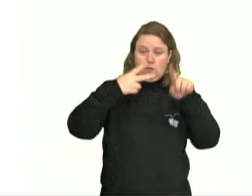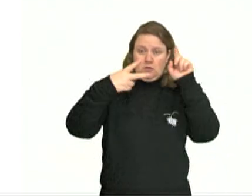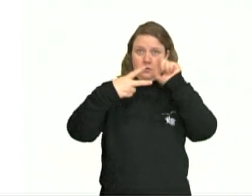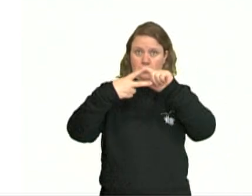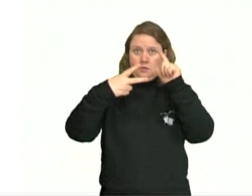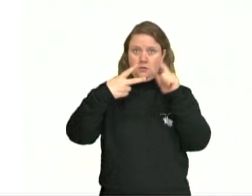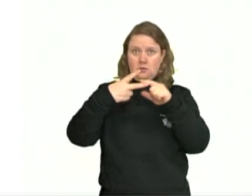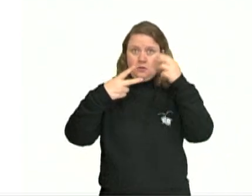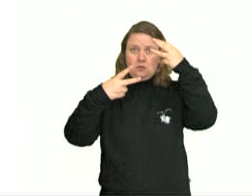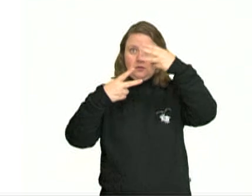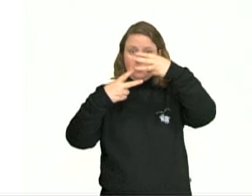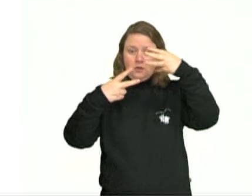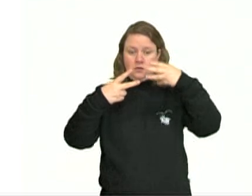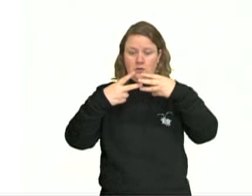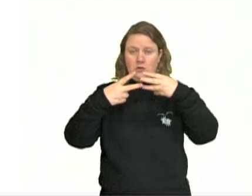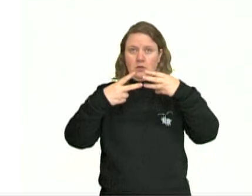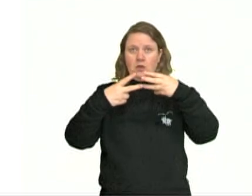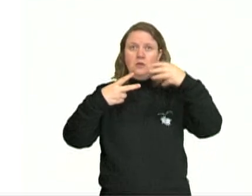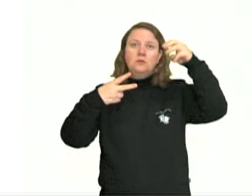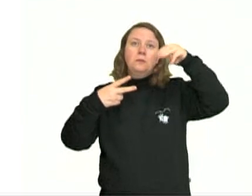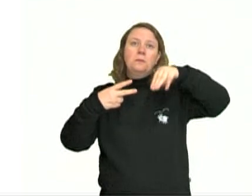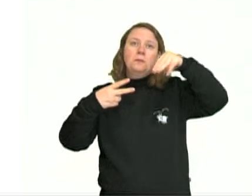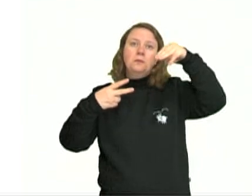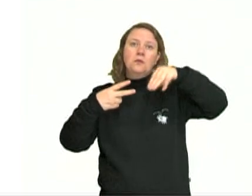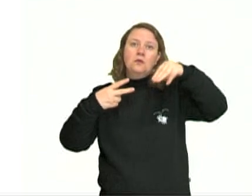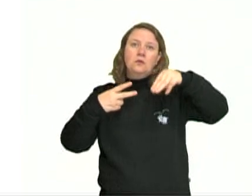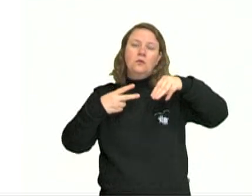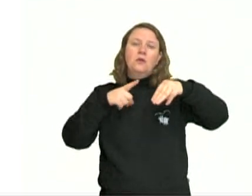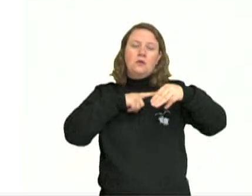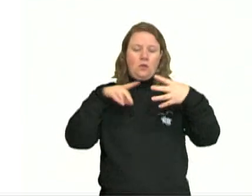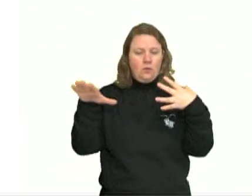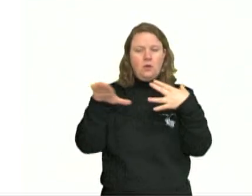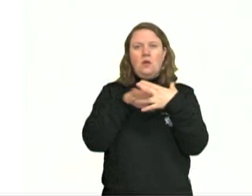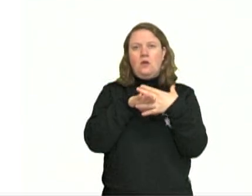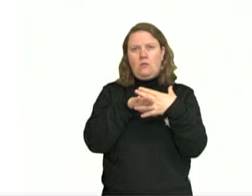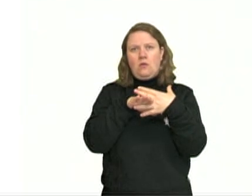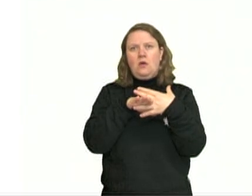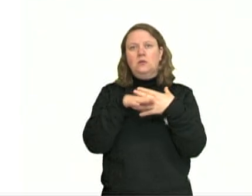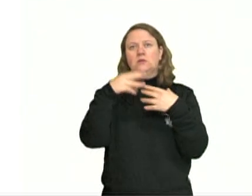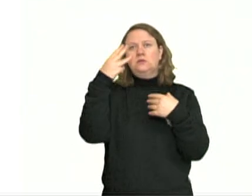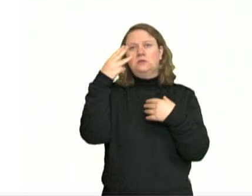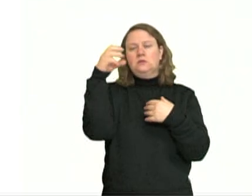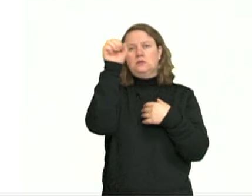minutos cada, com uma pausa de 30 segundos entre eles.